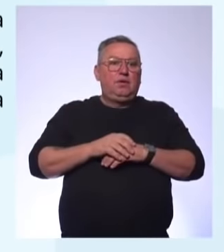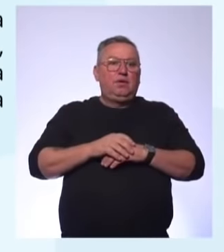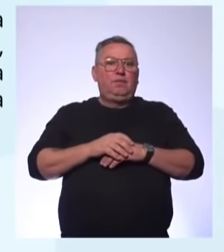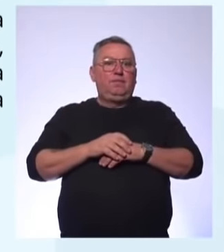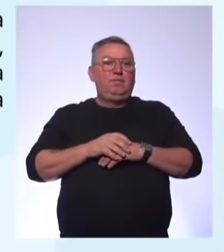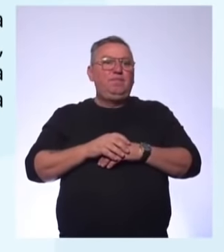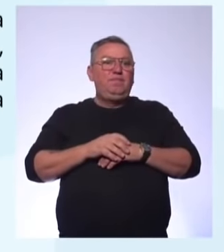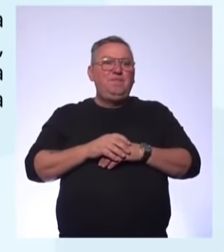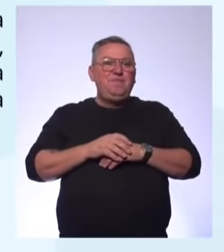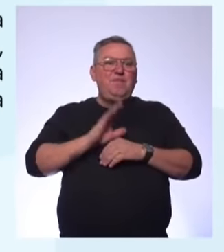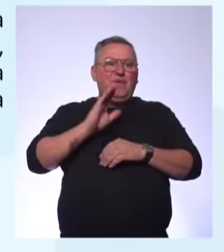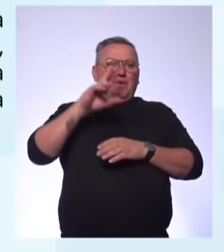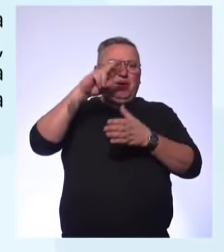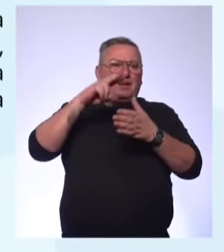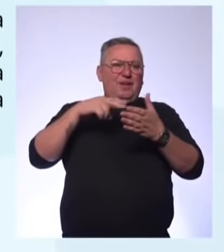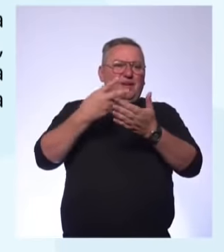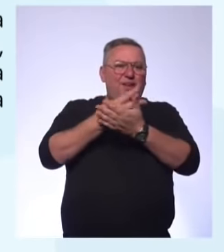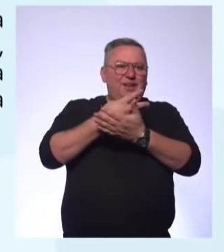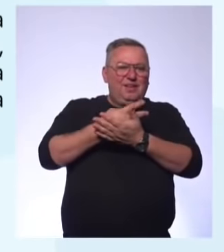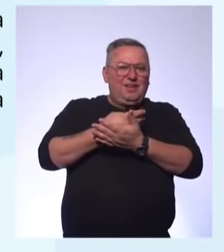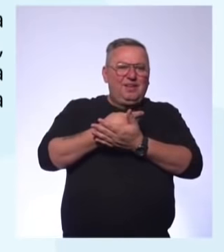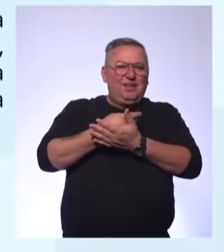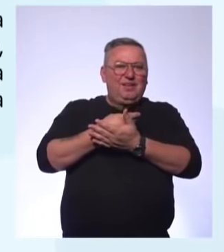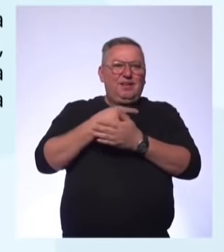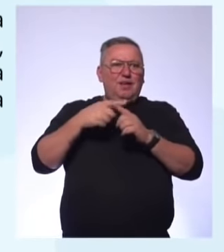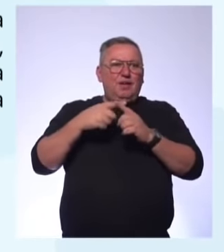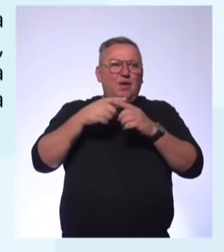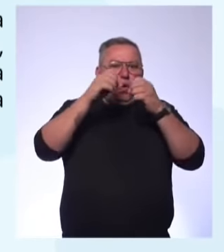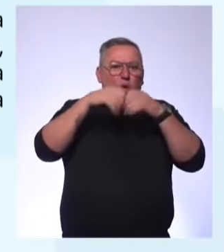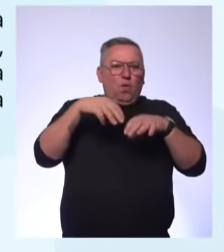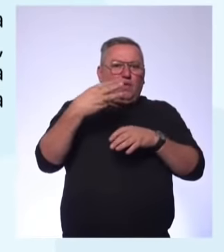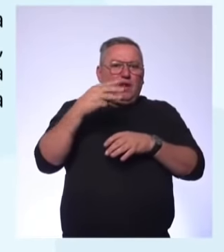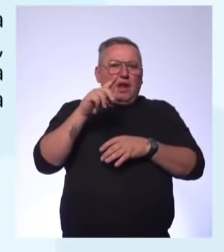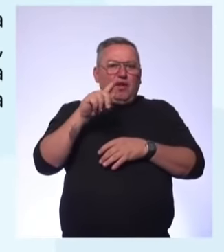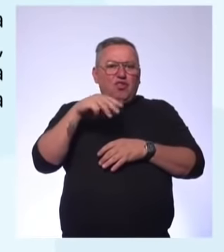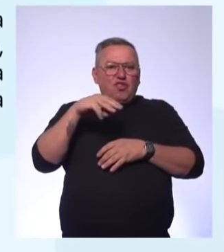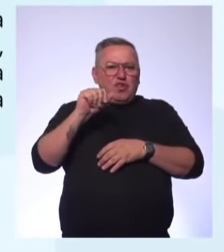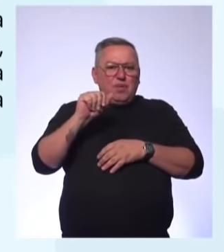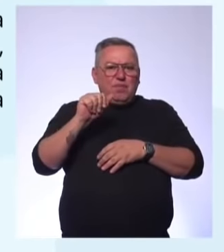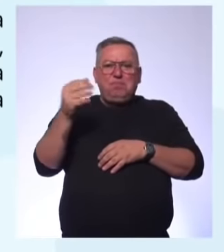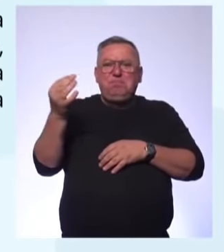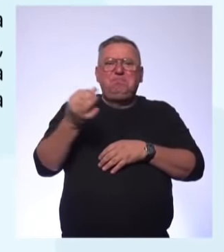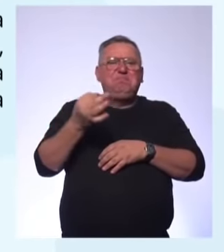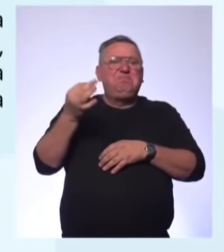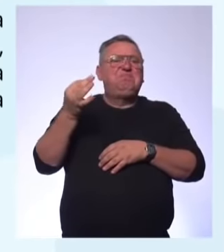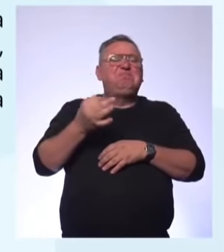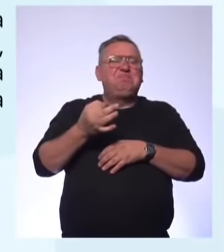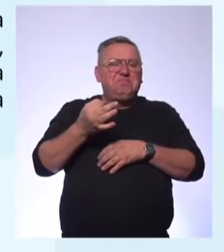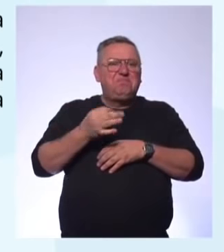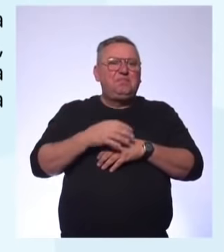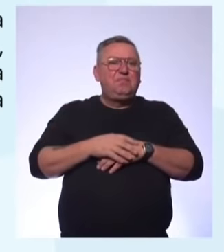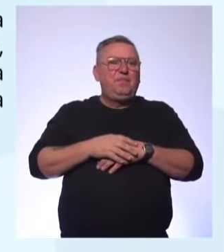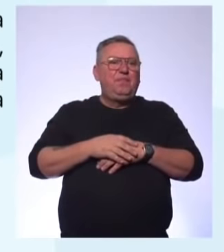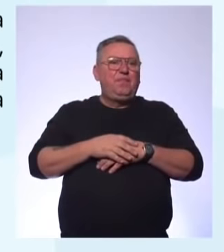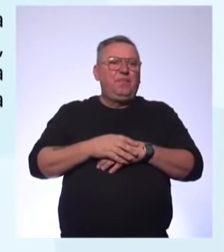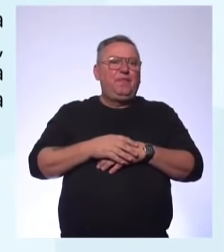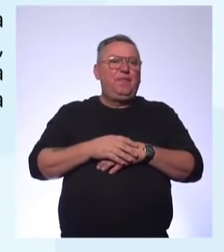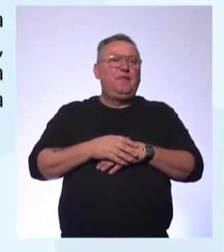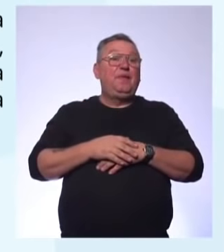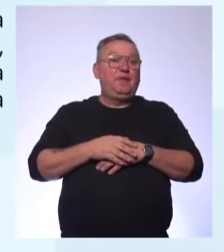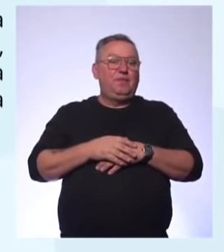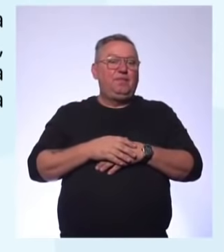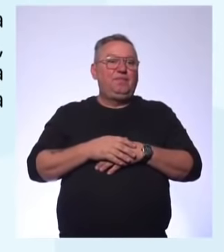surpreendida. Alguma Olha galinha eu mudando. põe ovo com 3 gemas, Mônica, Dani? perfeito. Surpreendia. Ela surpreendia porque ela colocava ovos. Foi eu que fiz esse texto,